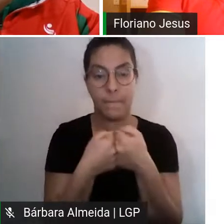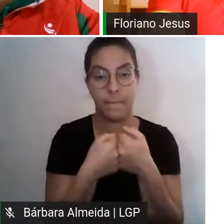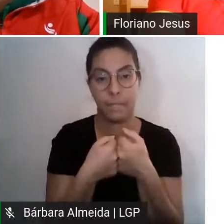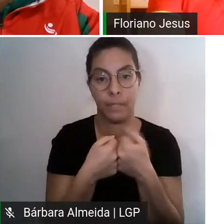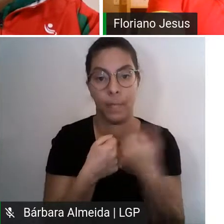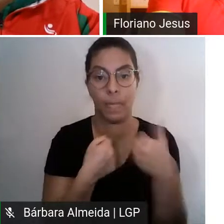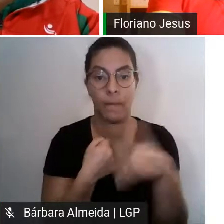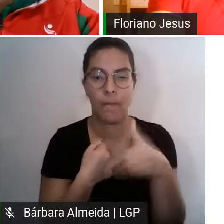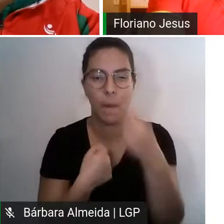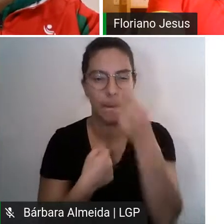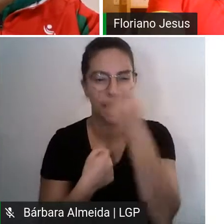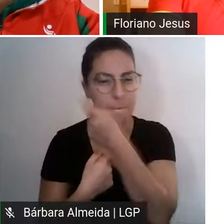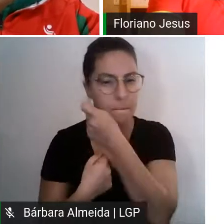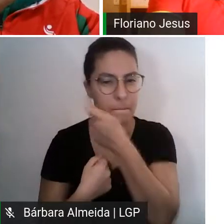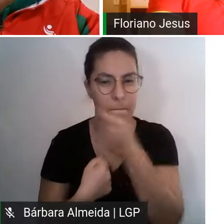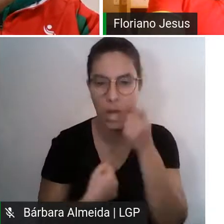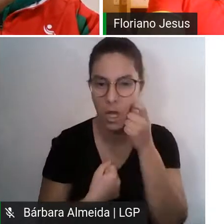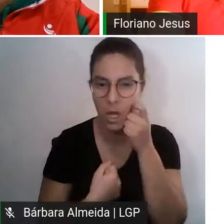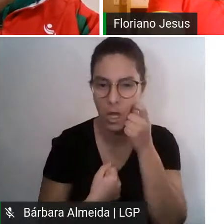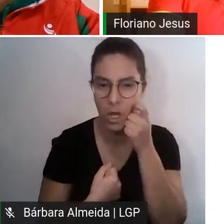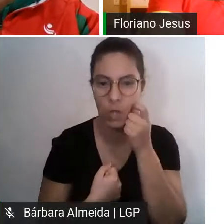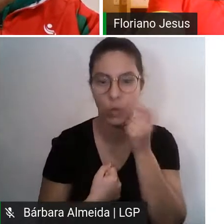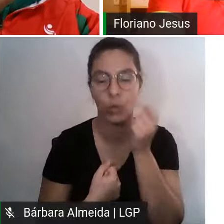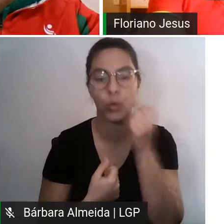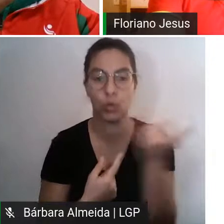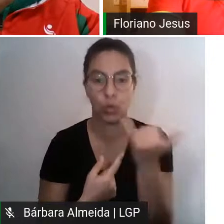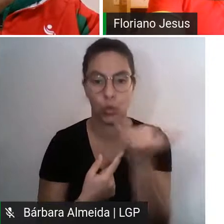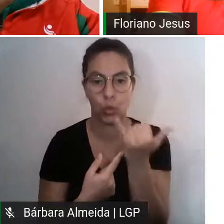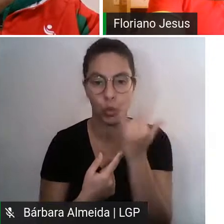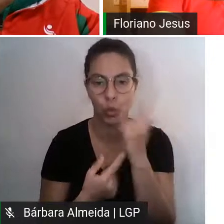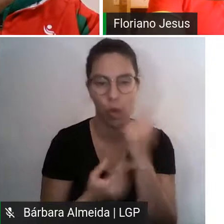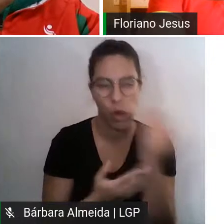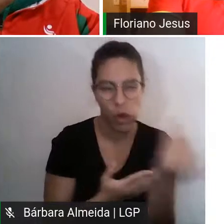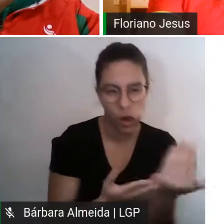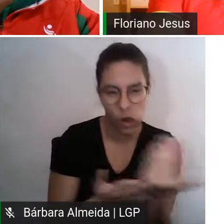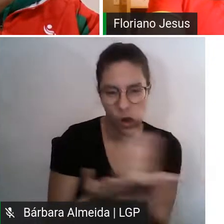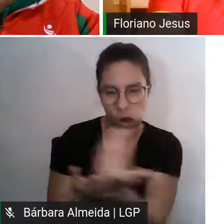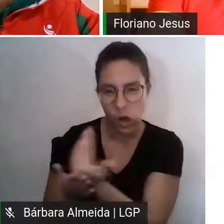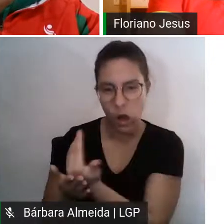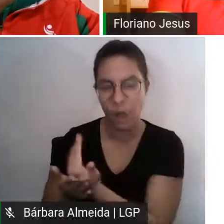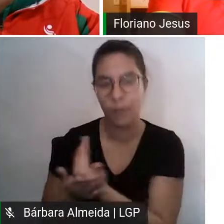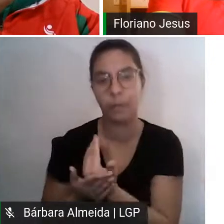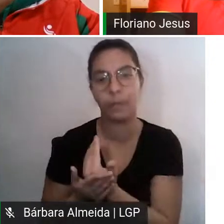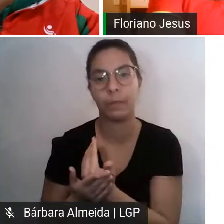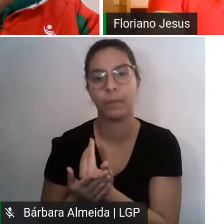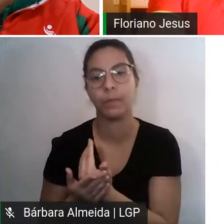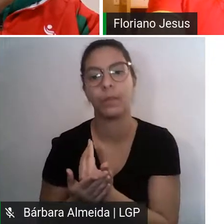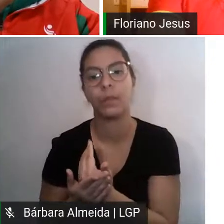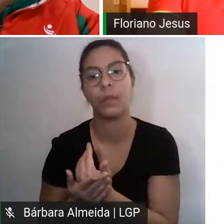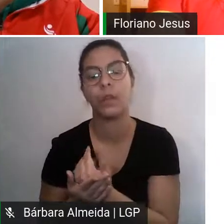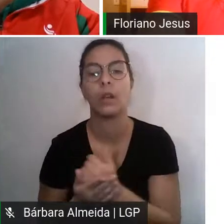maio o segundo apuramento olímpico, na mesma pista, em Szeged, na Hungria.